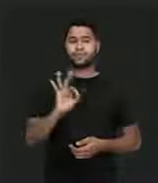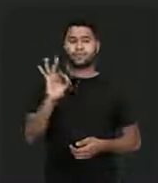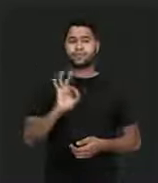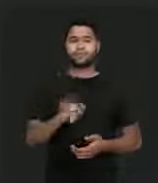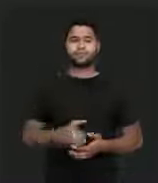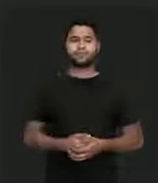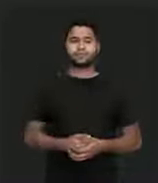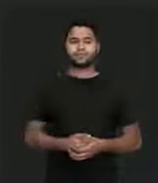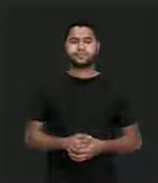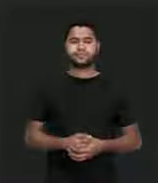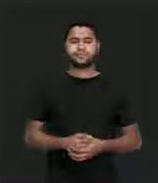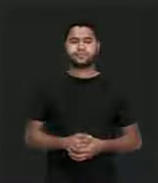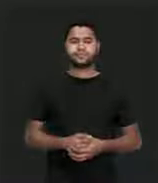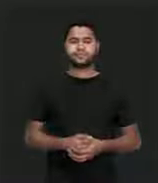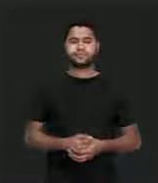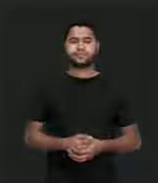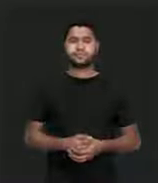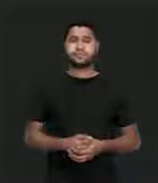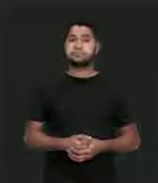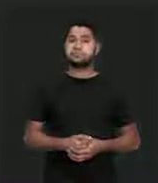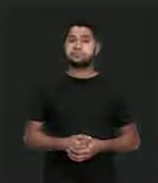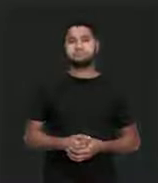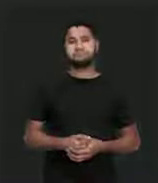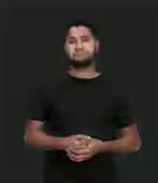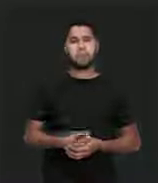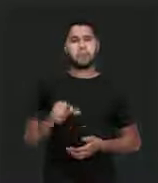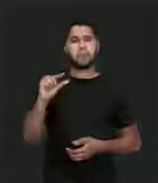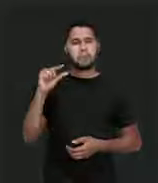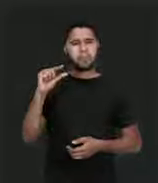24%. Um rendimento baixo.